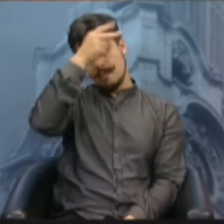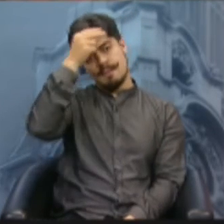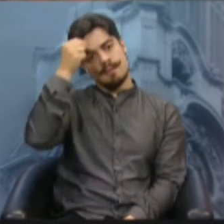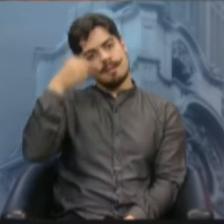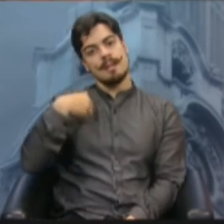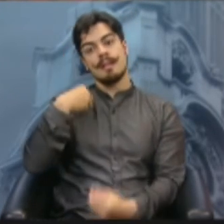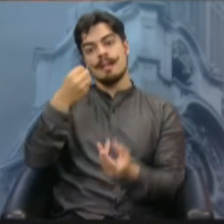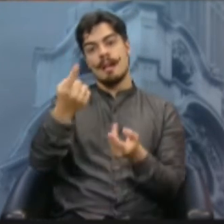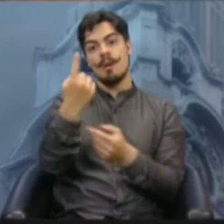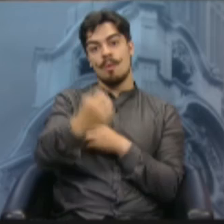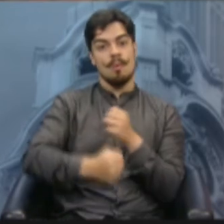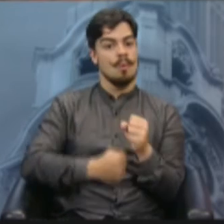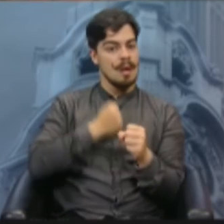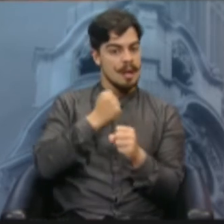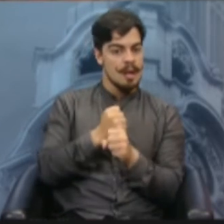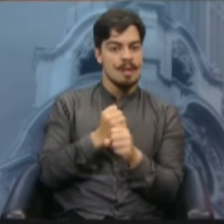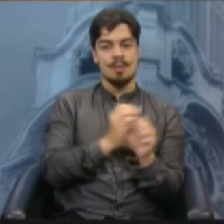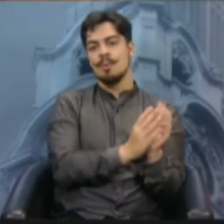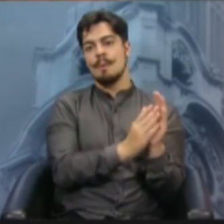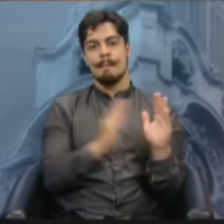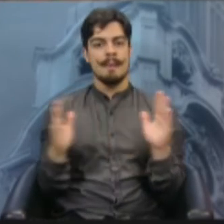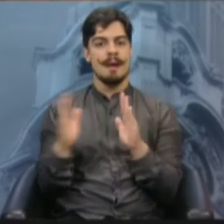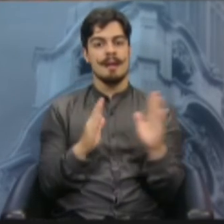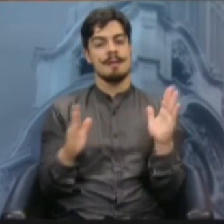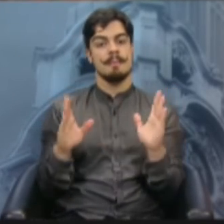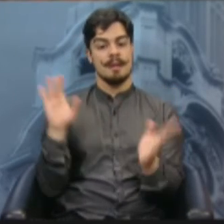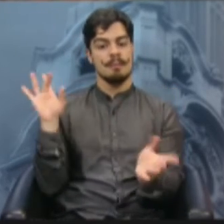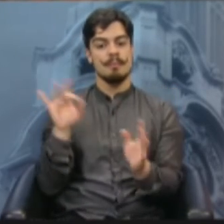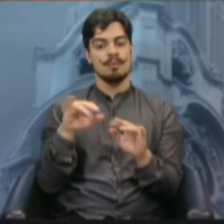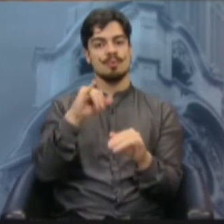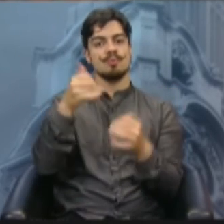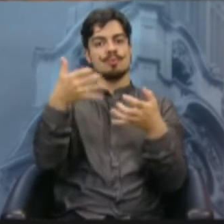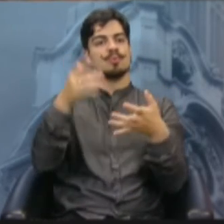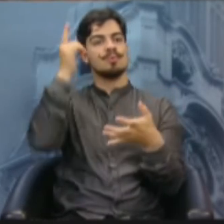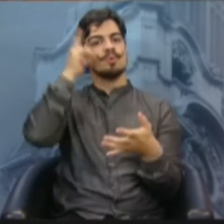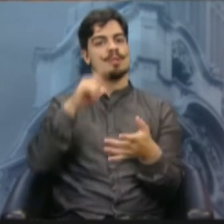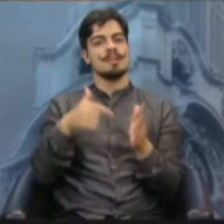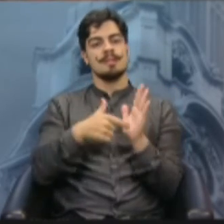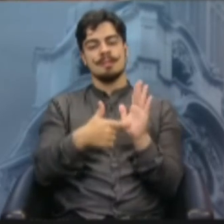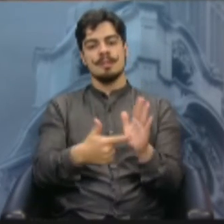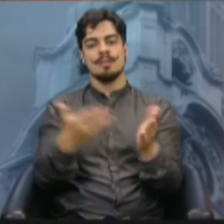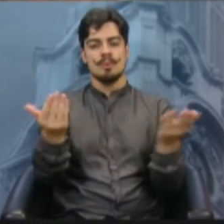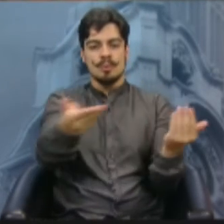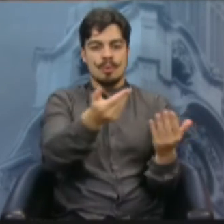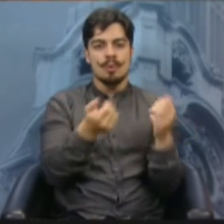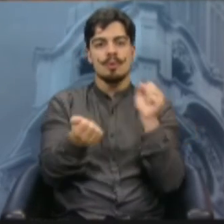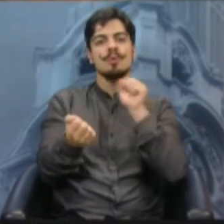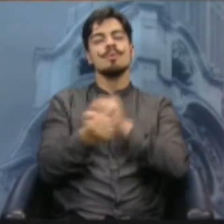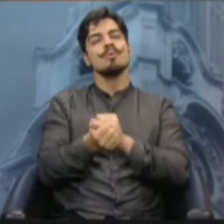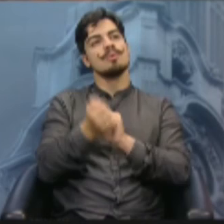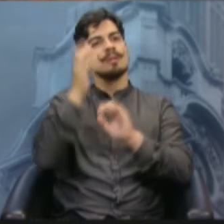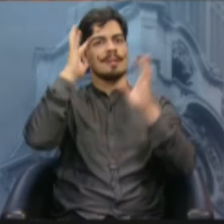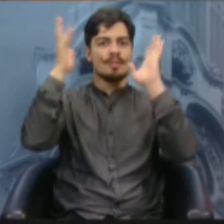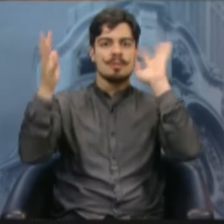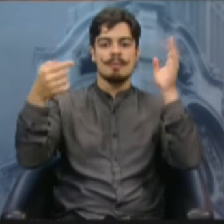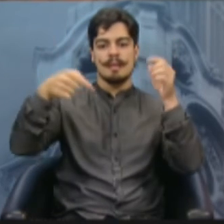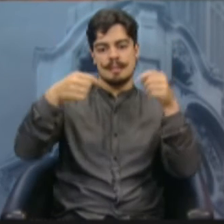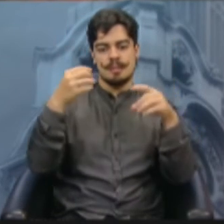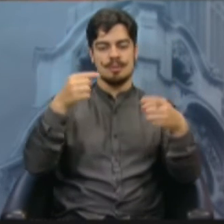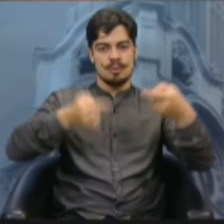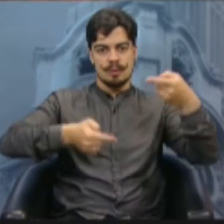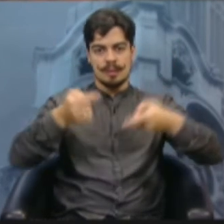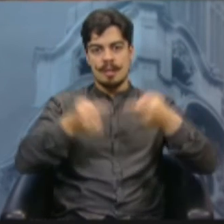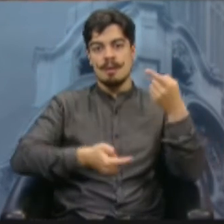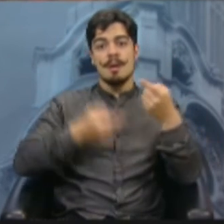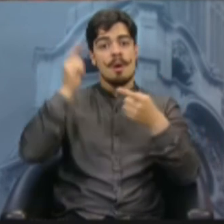prazo de um ano para justamente, né, tentar chamar esses atores para a mesa, enfim, se retomar essa discussão